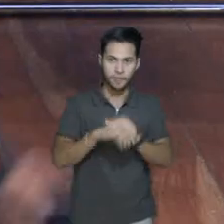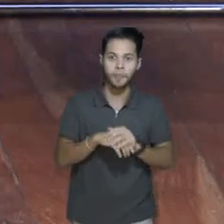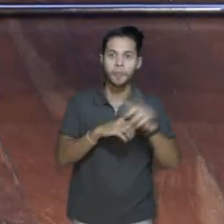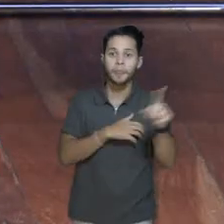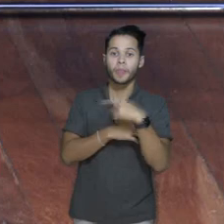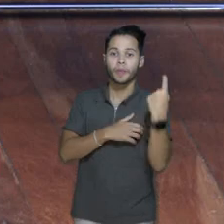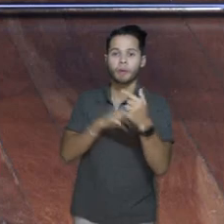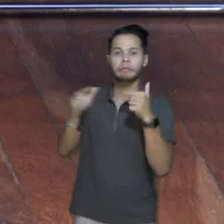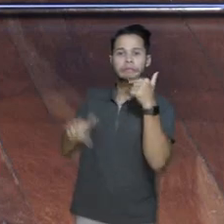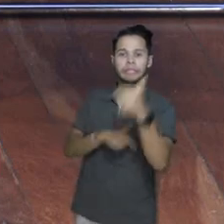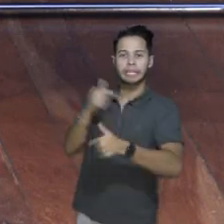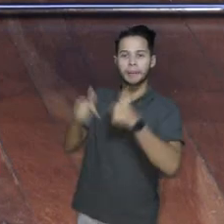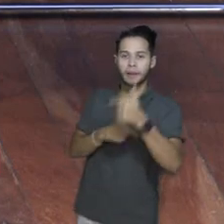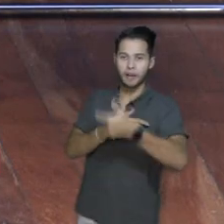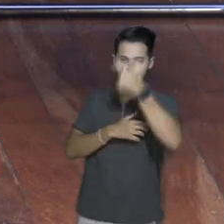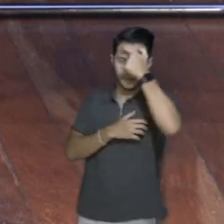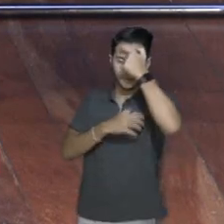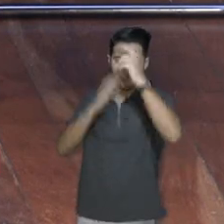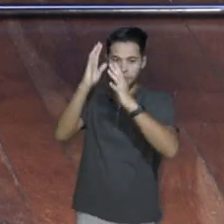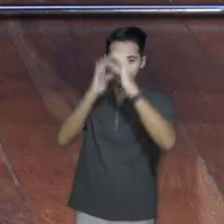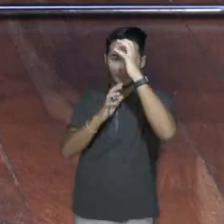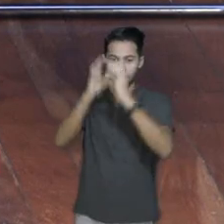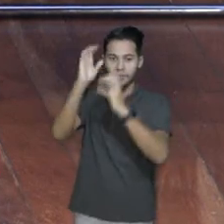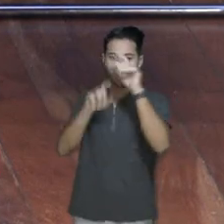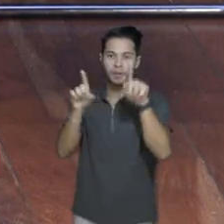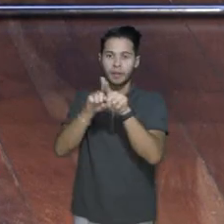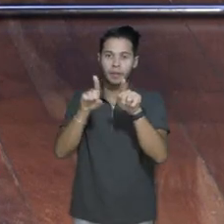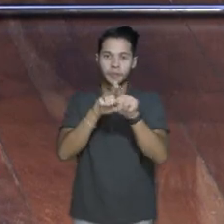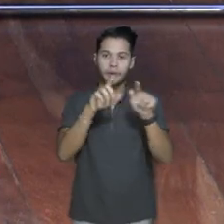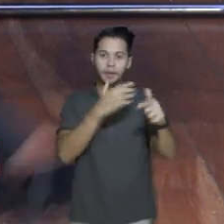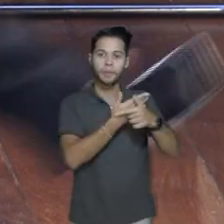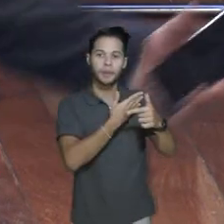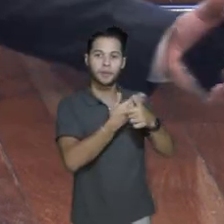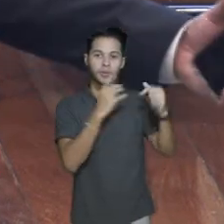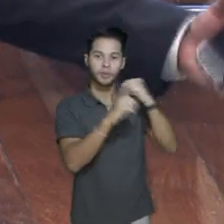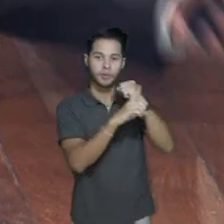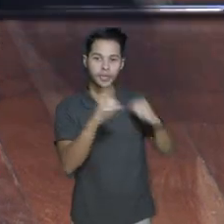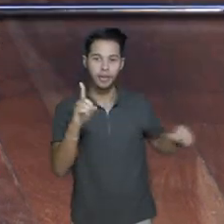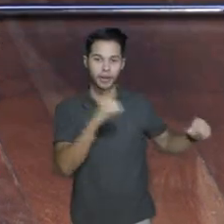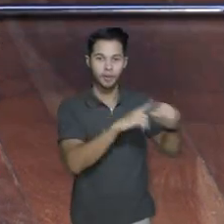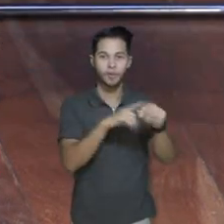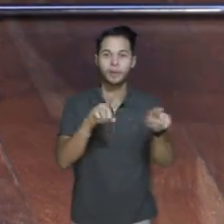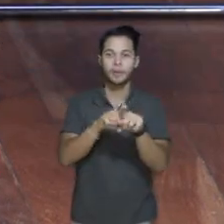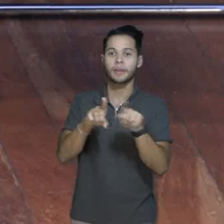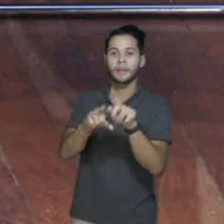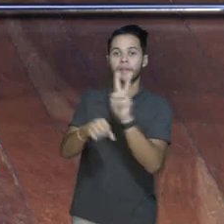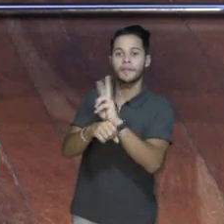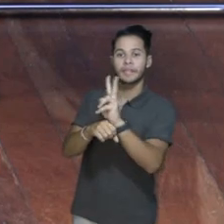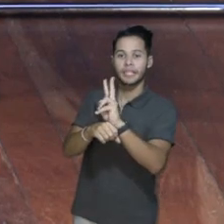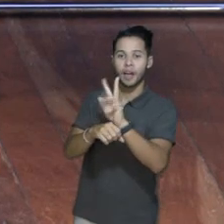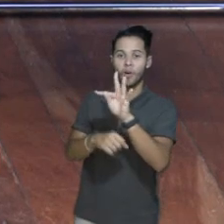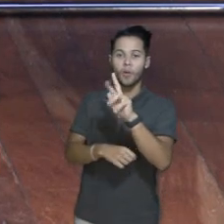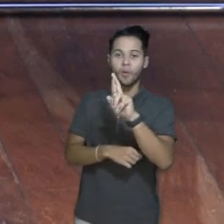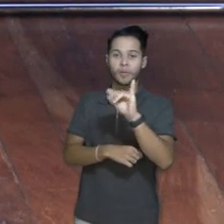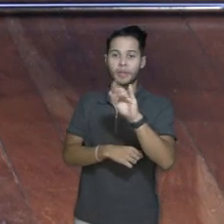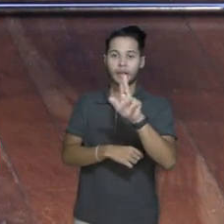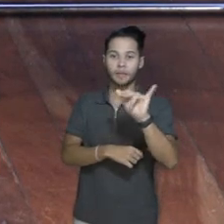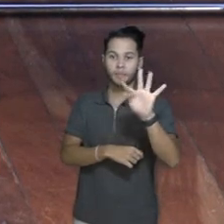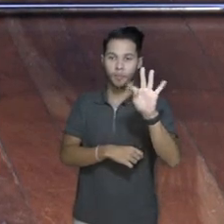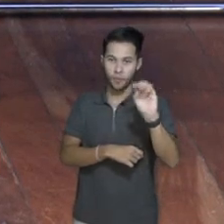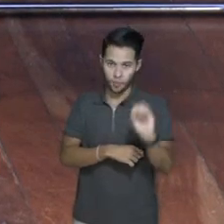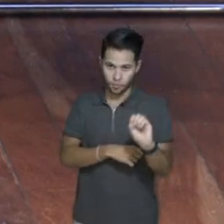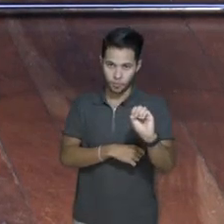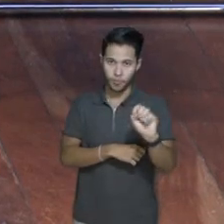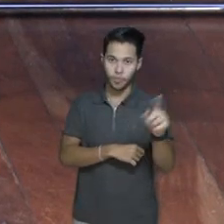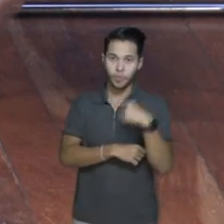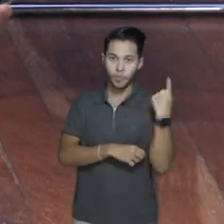e a função social do Imposto a função social dos tributos então a gente trabalha buscando recurso para dentro do estado e